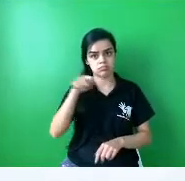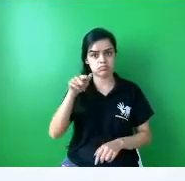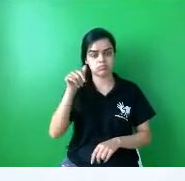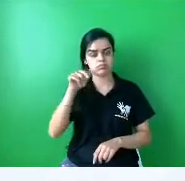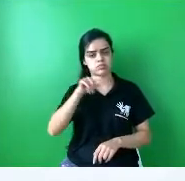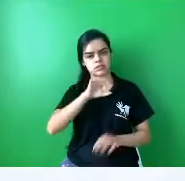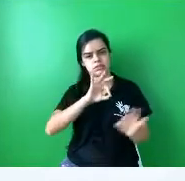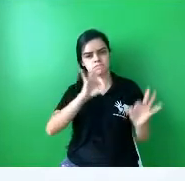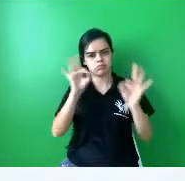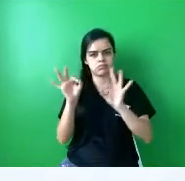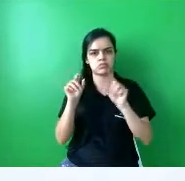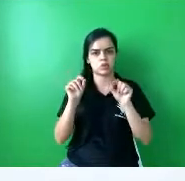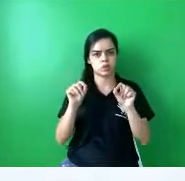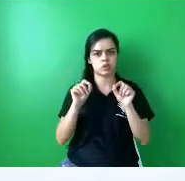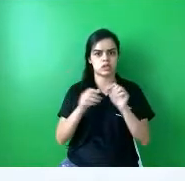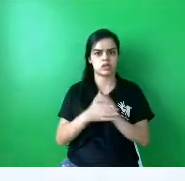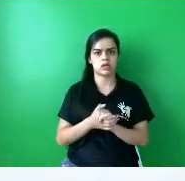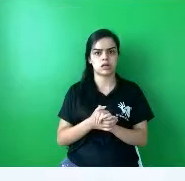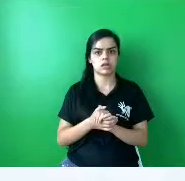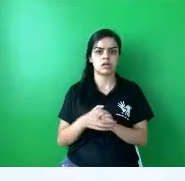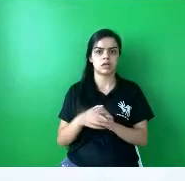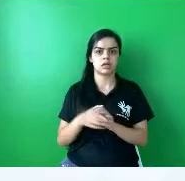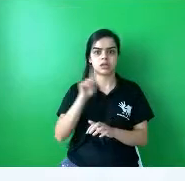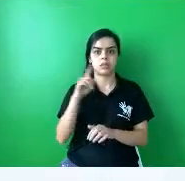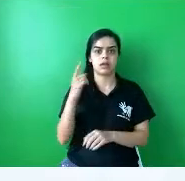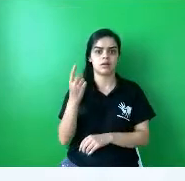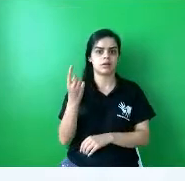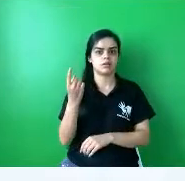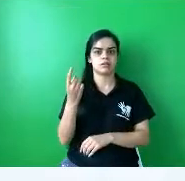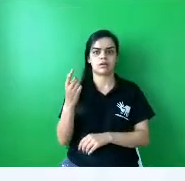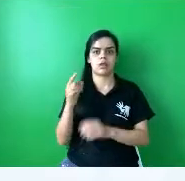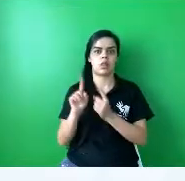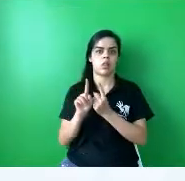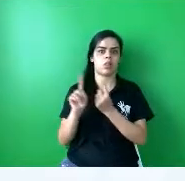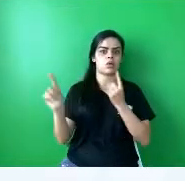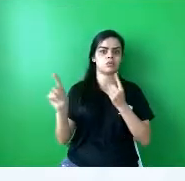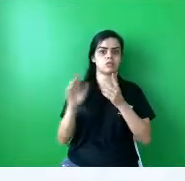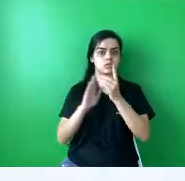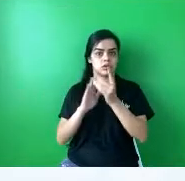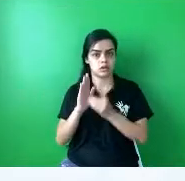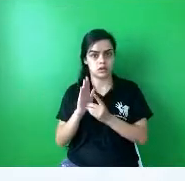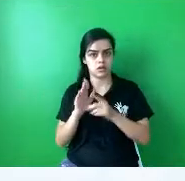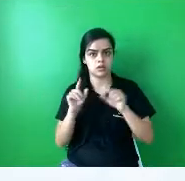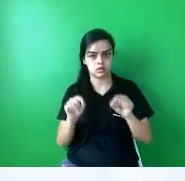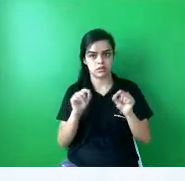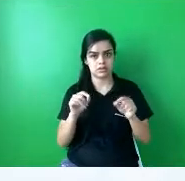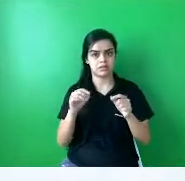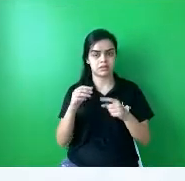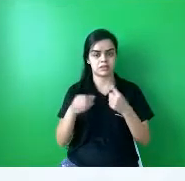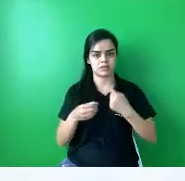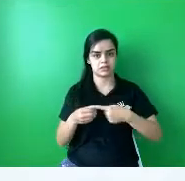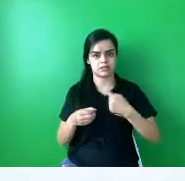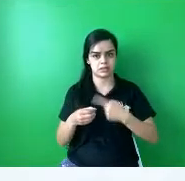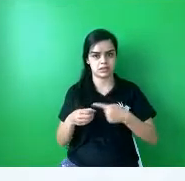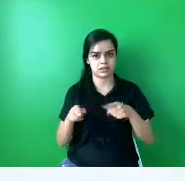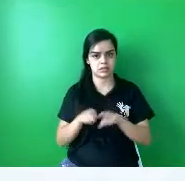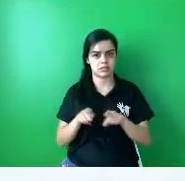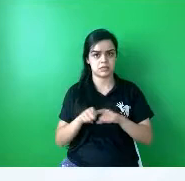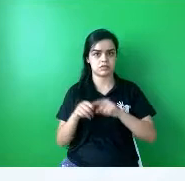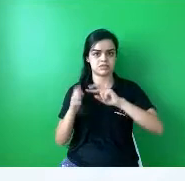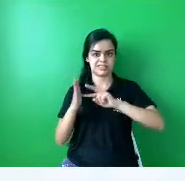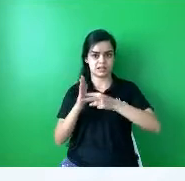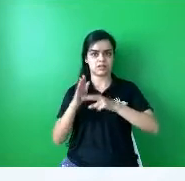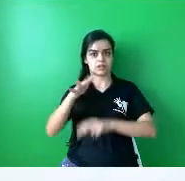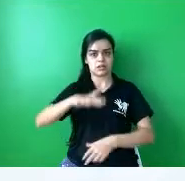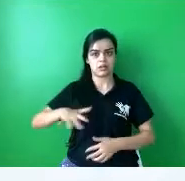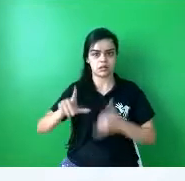acompanhando perceber que não são fatos isolados, que não existe decreto justamente nas cidades onde o sindicato tem espaço de